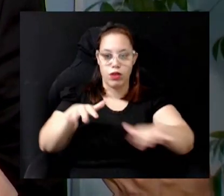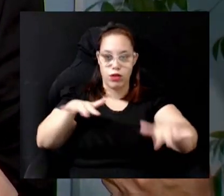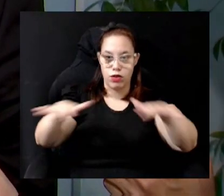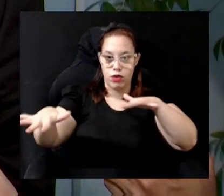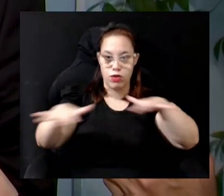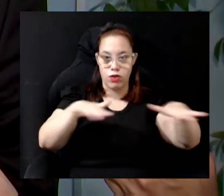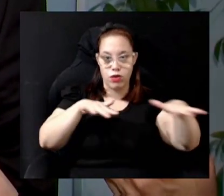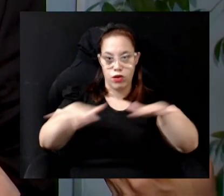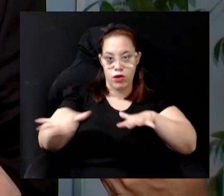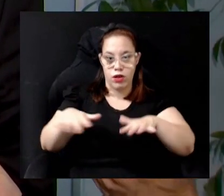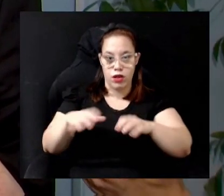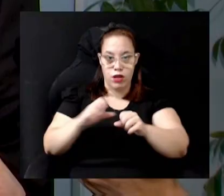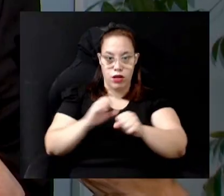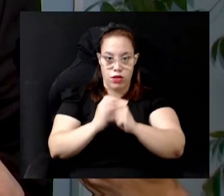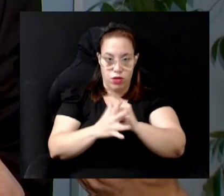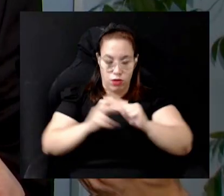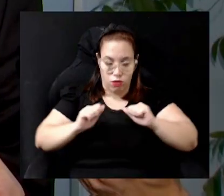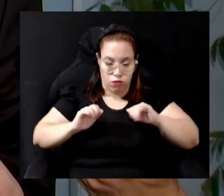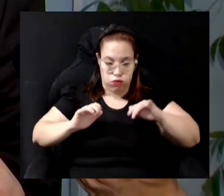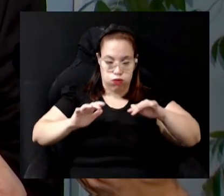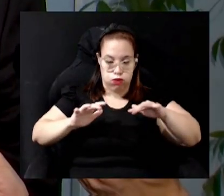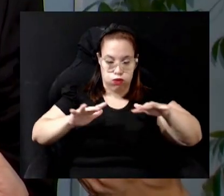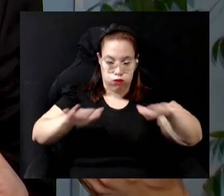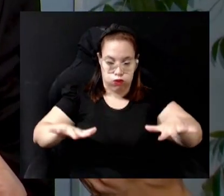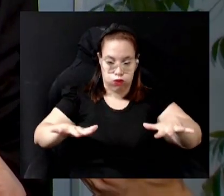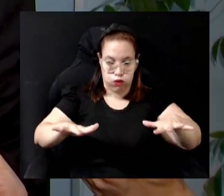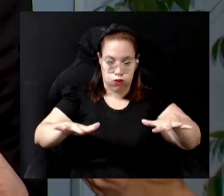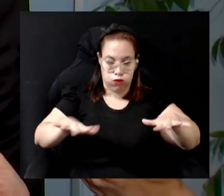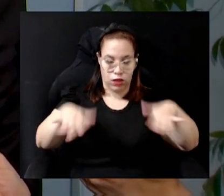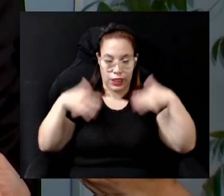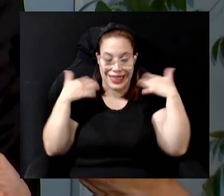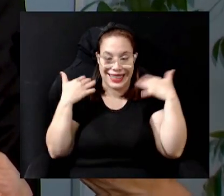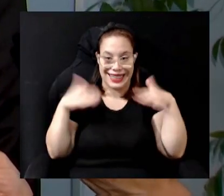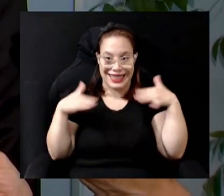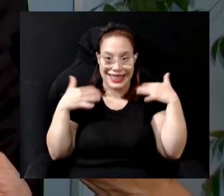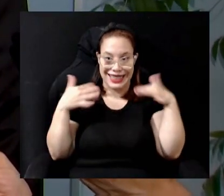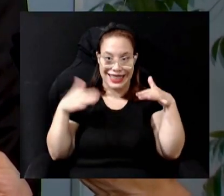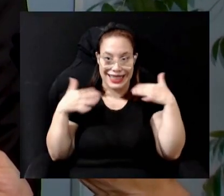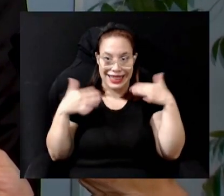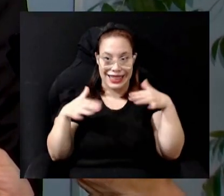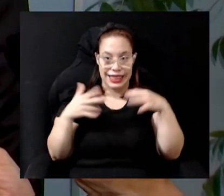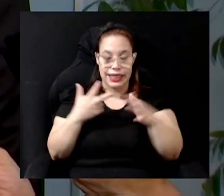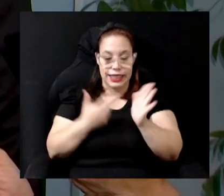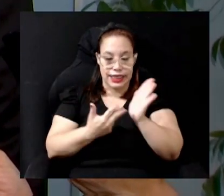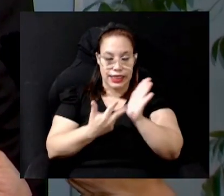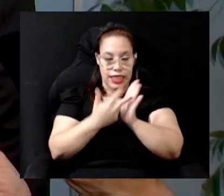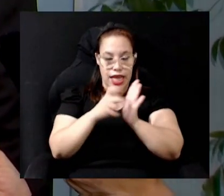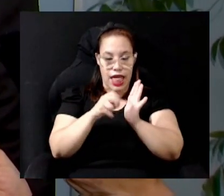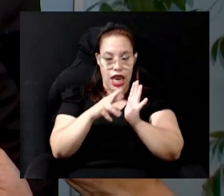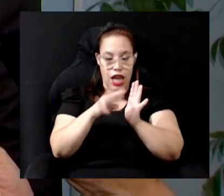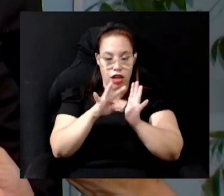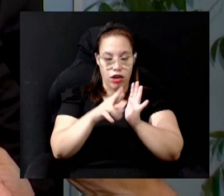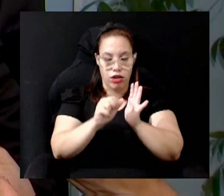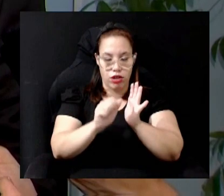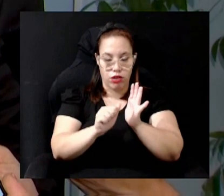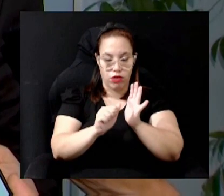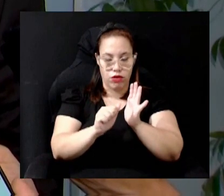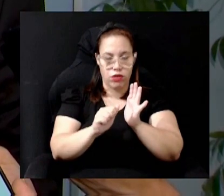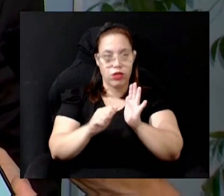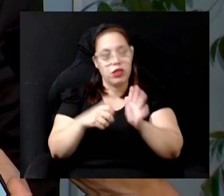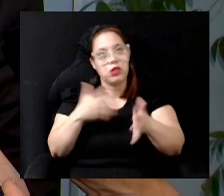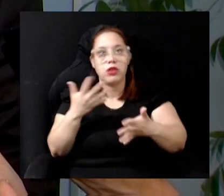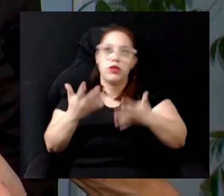epidemia de acidentes aumenta a demanda, não necessariamente pelas cirurgias eletivas. Eu acho que o grande gargalo hoje são as